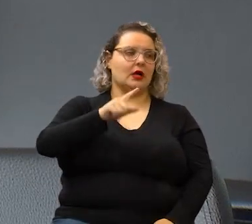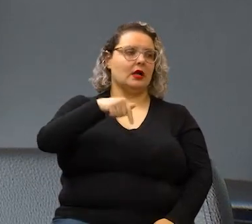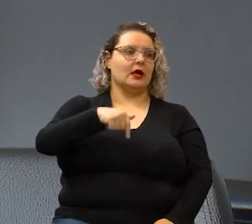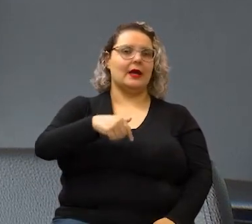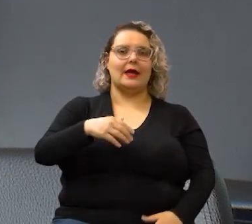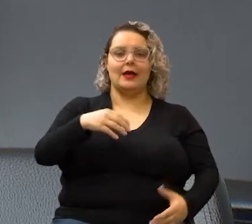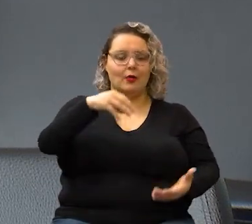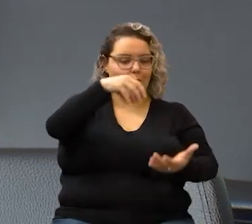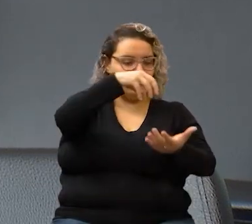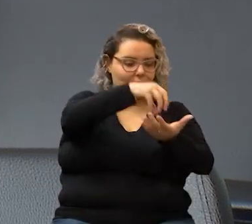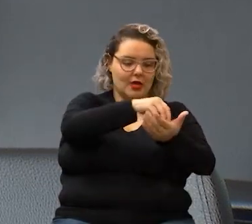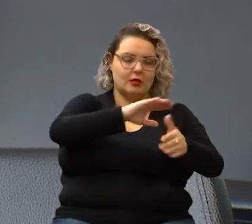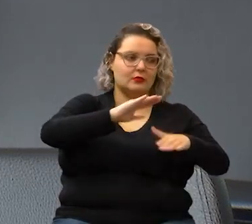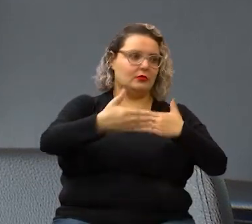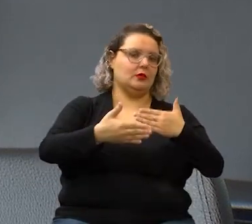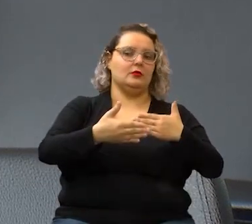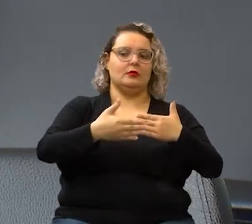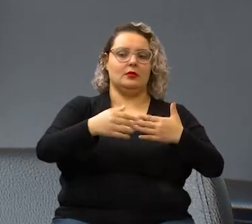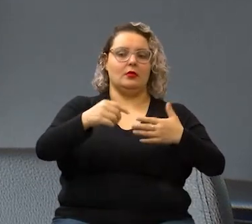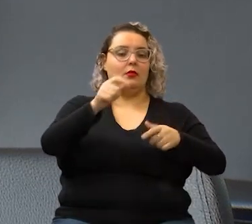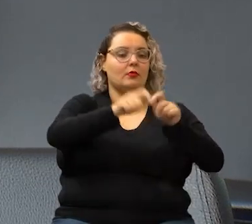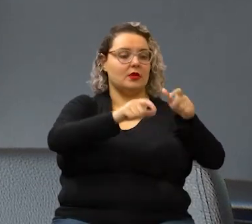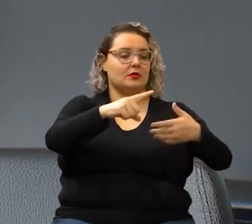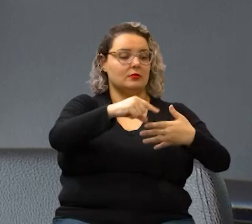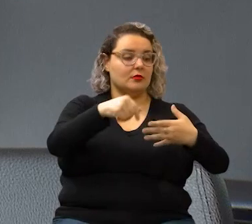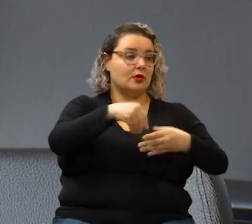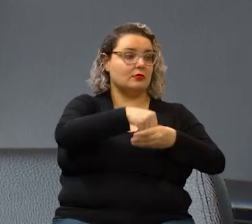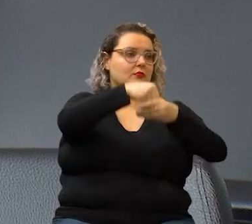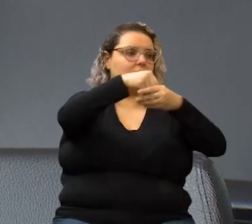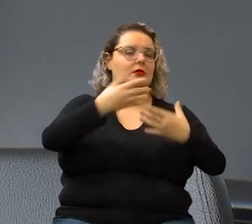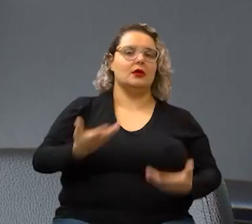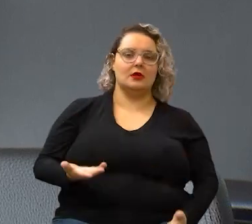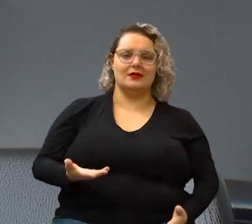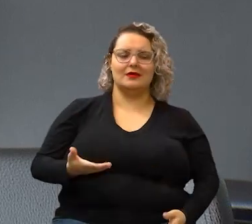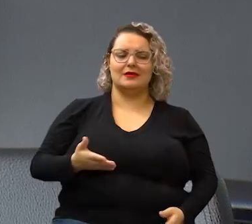o coração do parque, onde que o pessoal me elegeu.